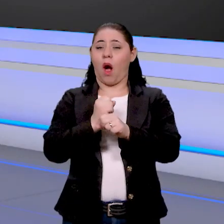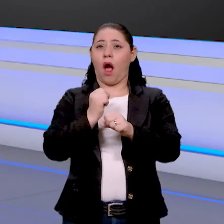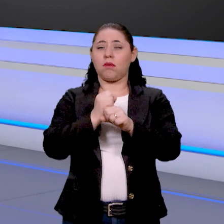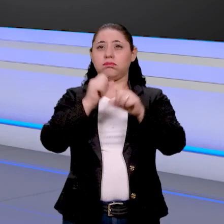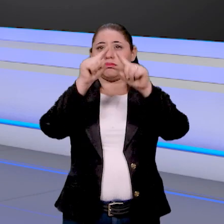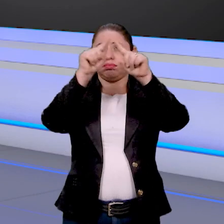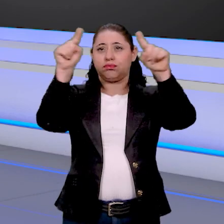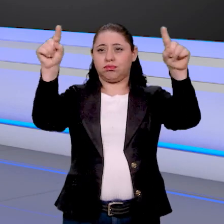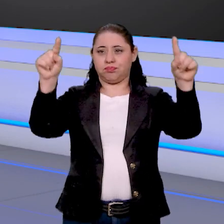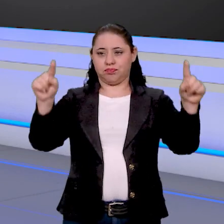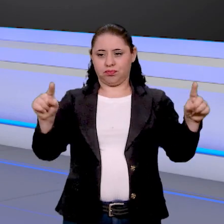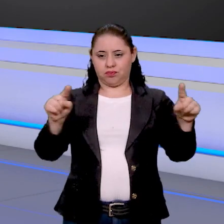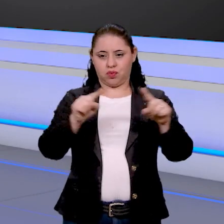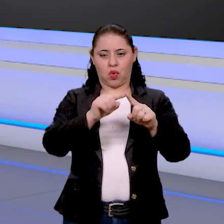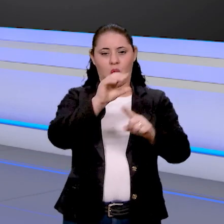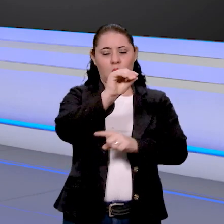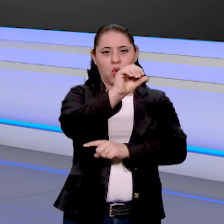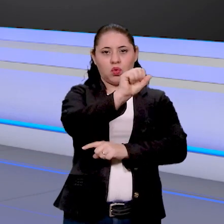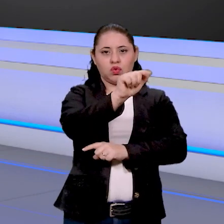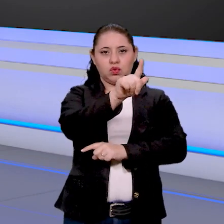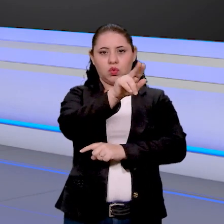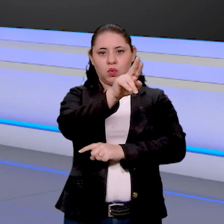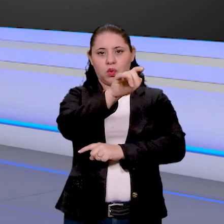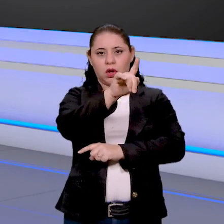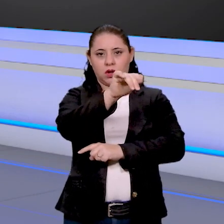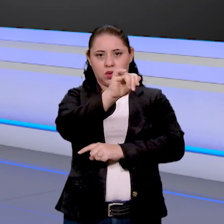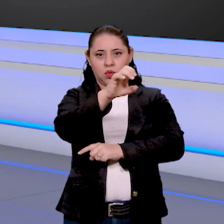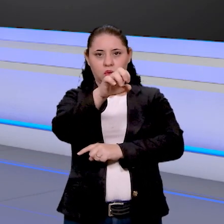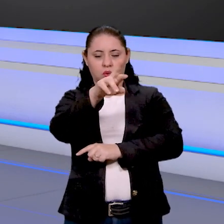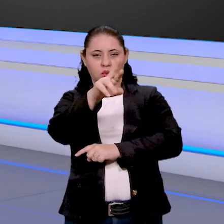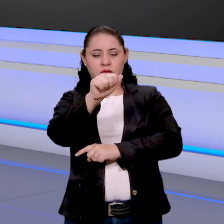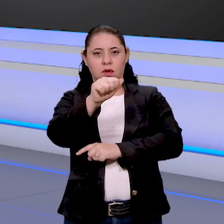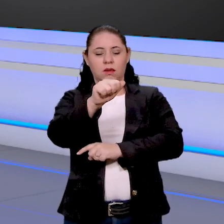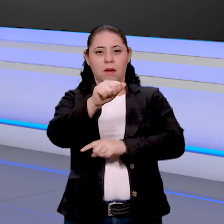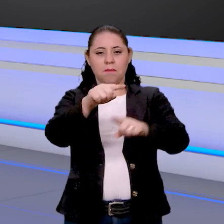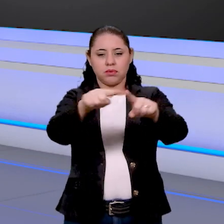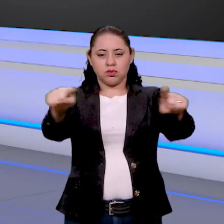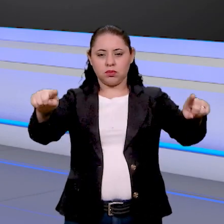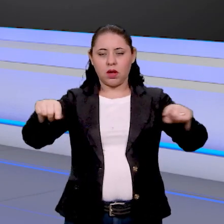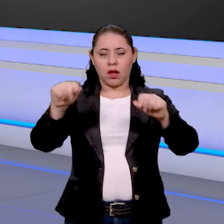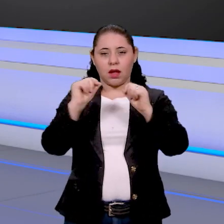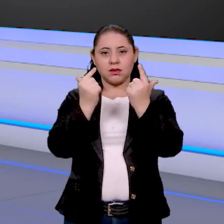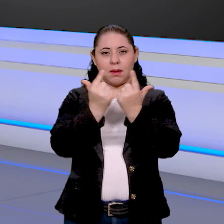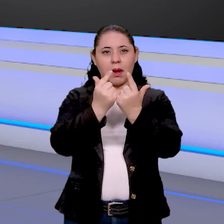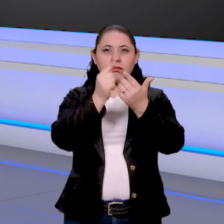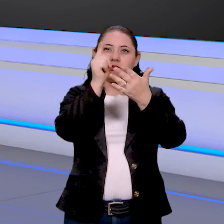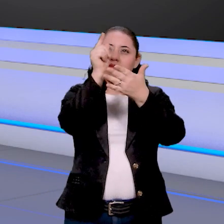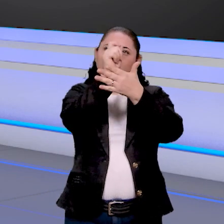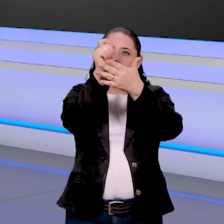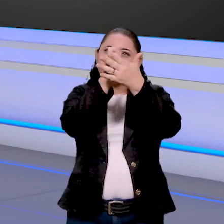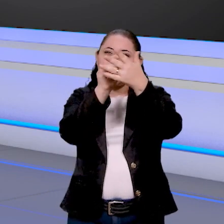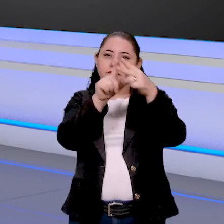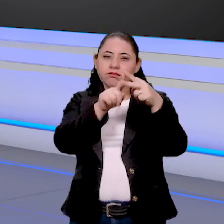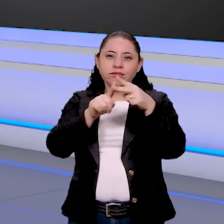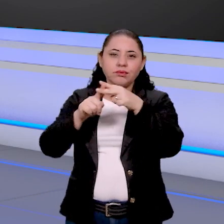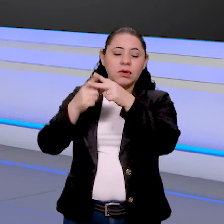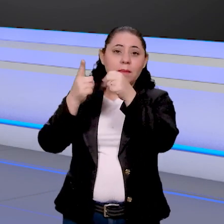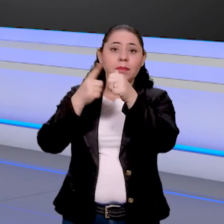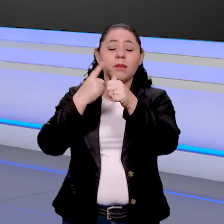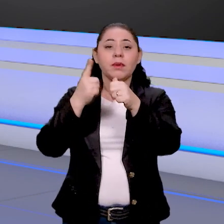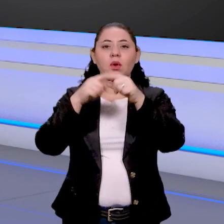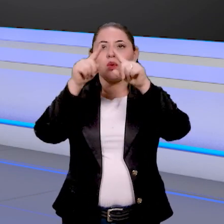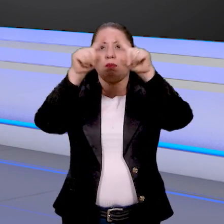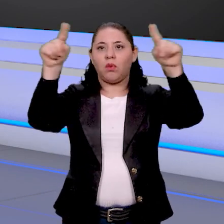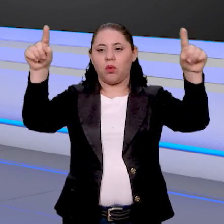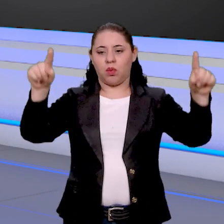A obra de arte Os Guaicurus, exposta no saguão da Assembleia Legislativa, está sendo recuperada. É a primeira